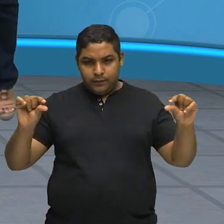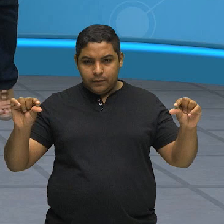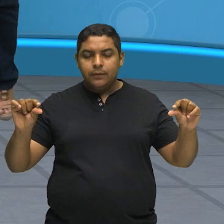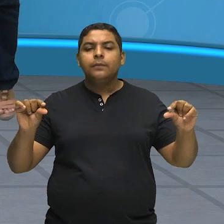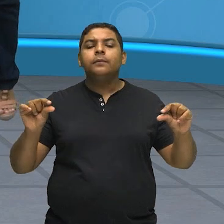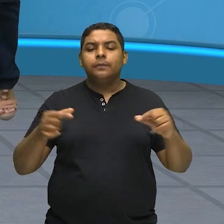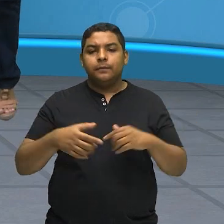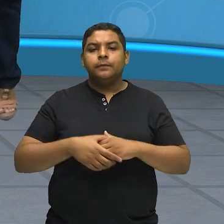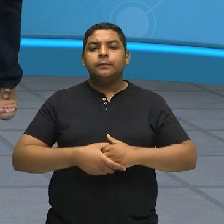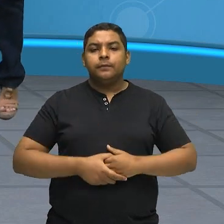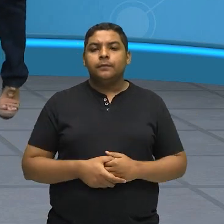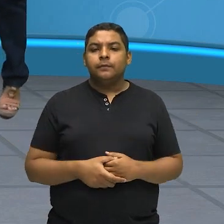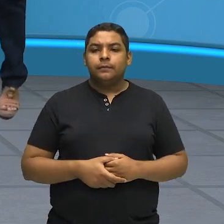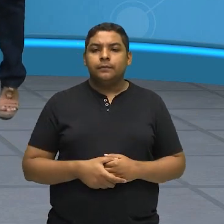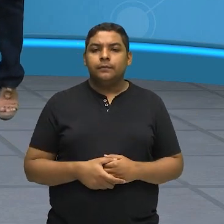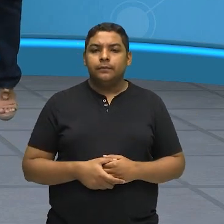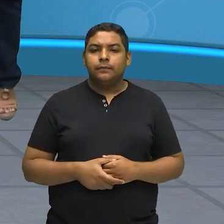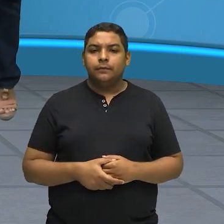podem ver,